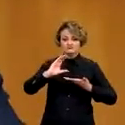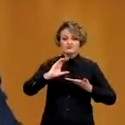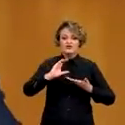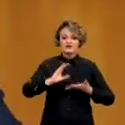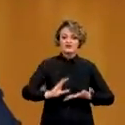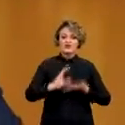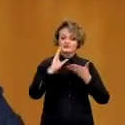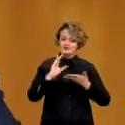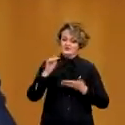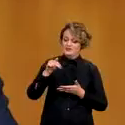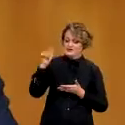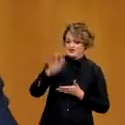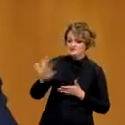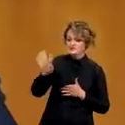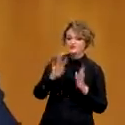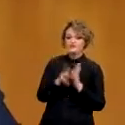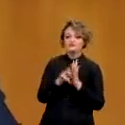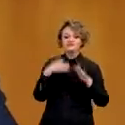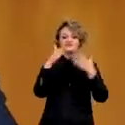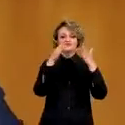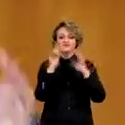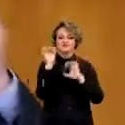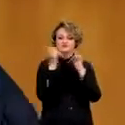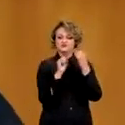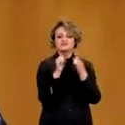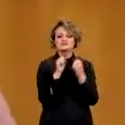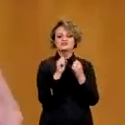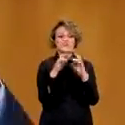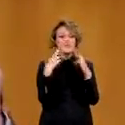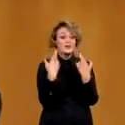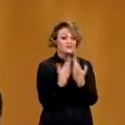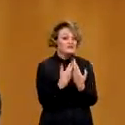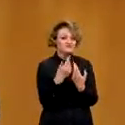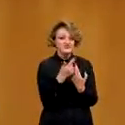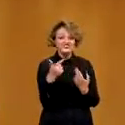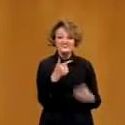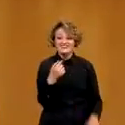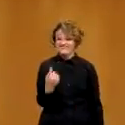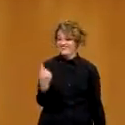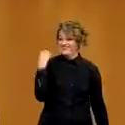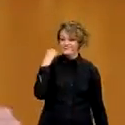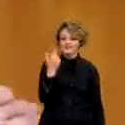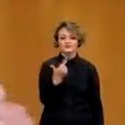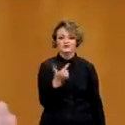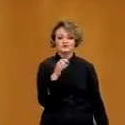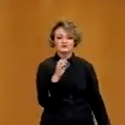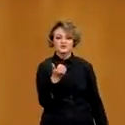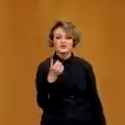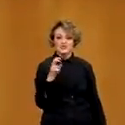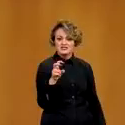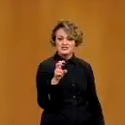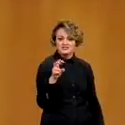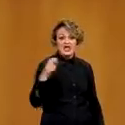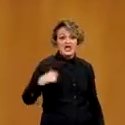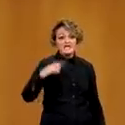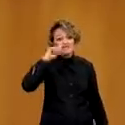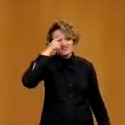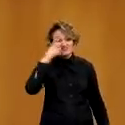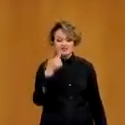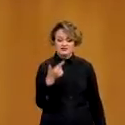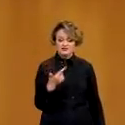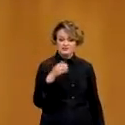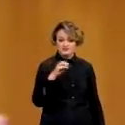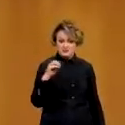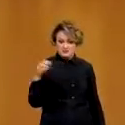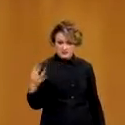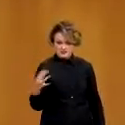o Conselho Nacional de Desenvolvimento Industrial não se reunia. Desde 2015. Ele foi criado por mim em 2004.